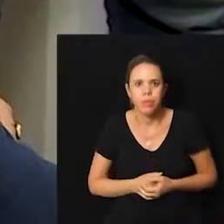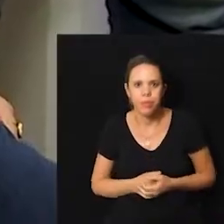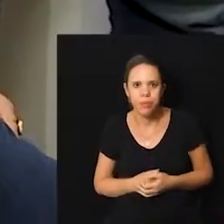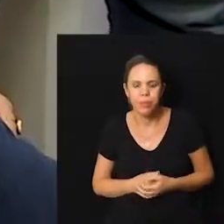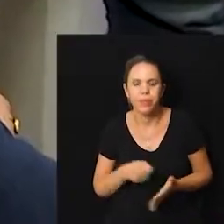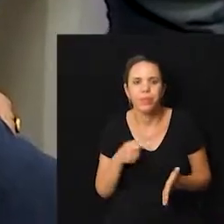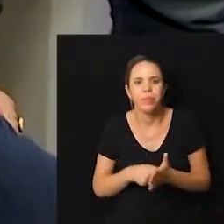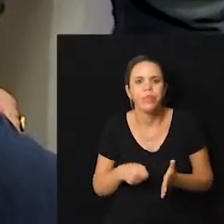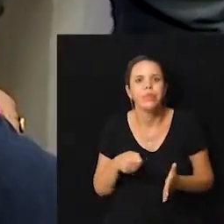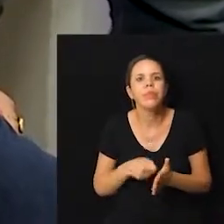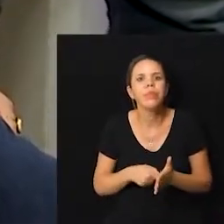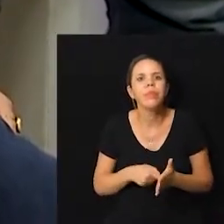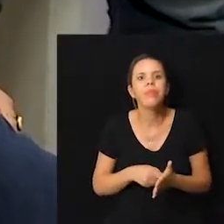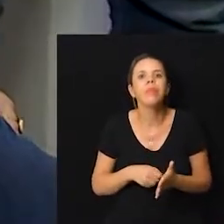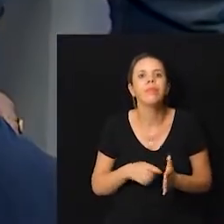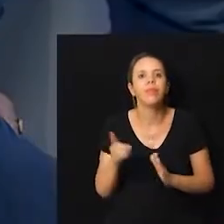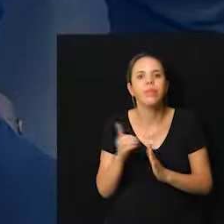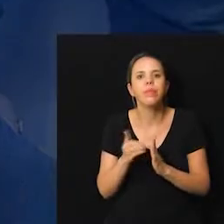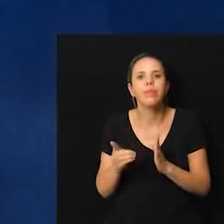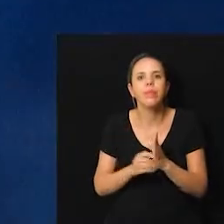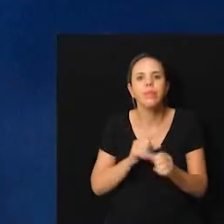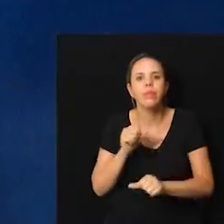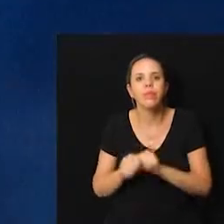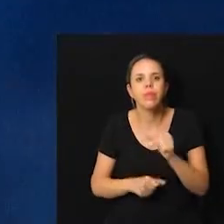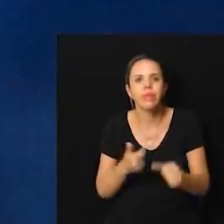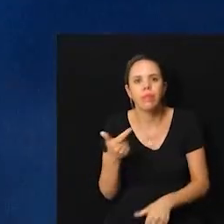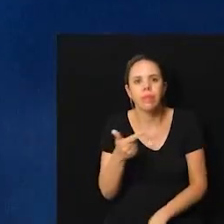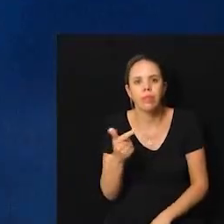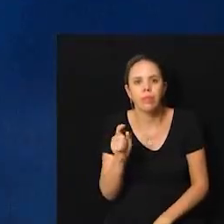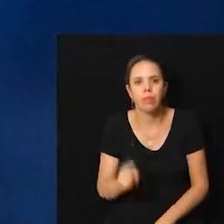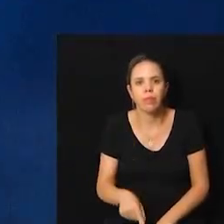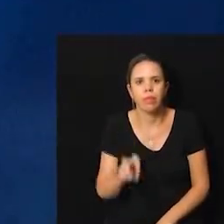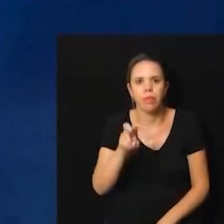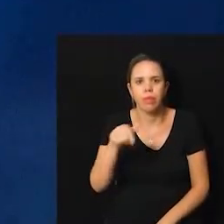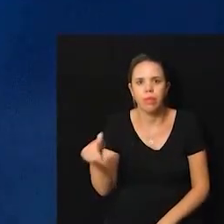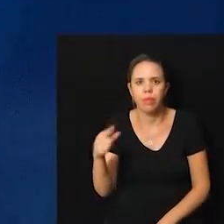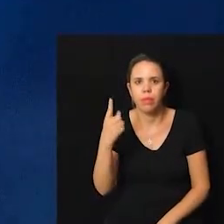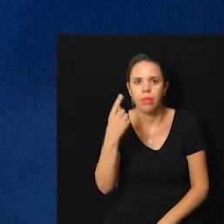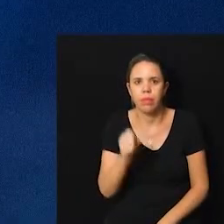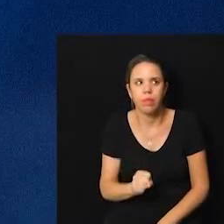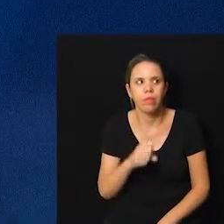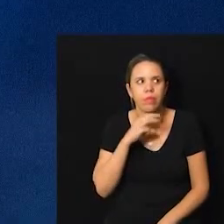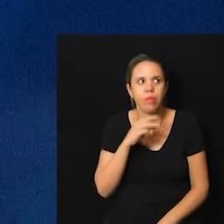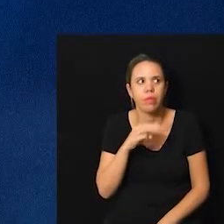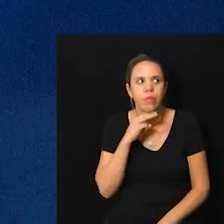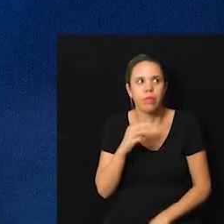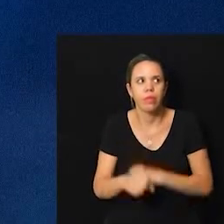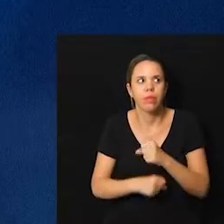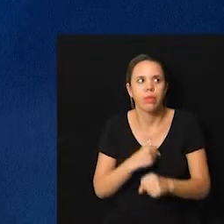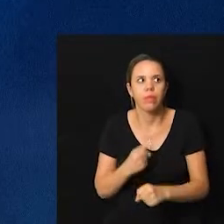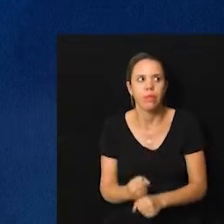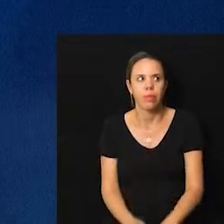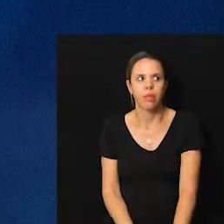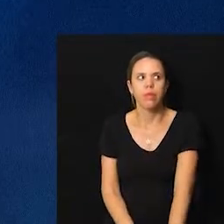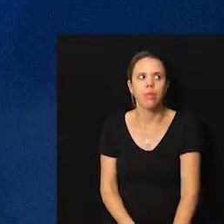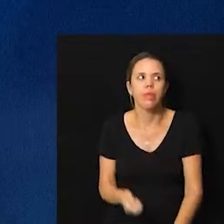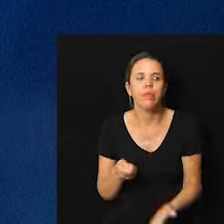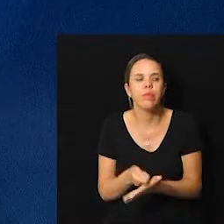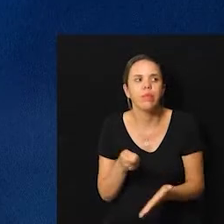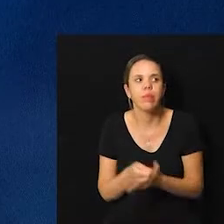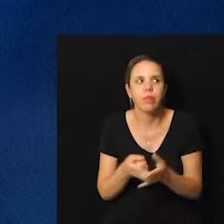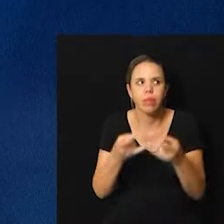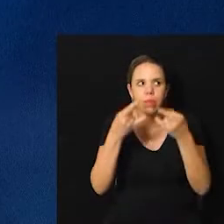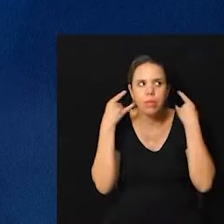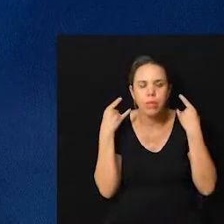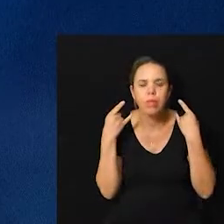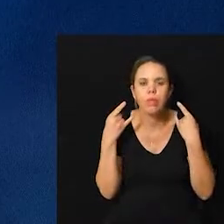Mães Amigas da Educação de Campinas. Elas reivindicam a revogação do decreto 22.057, de 18 de